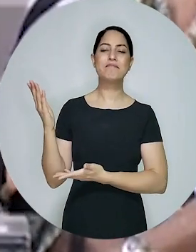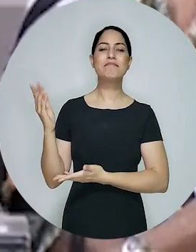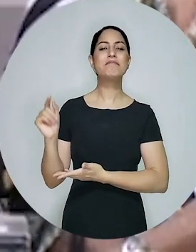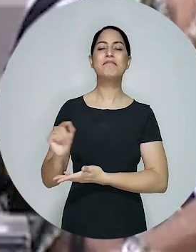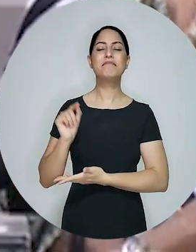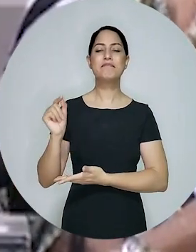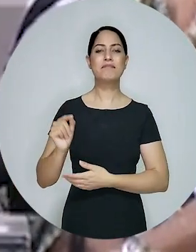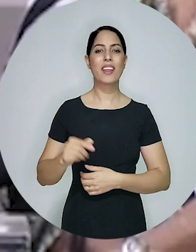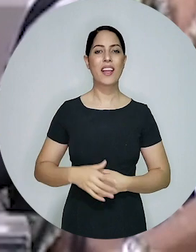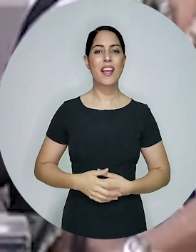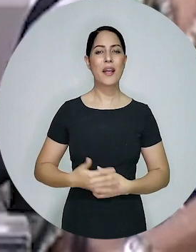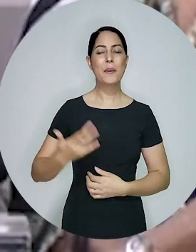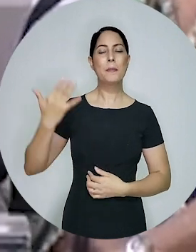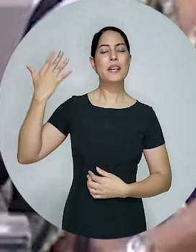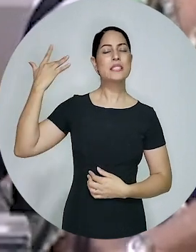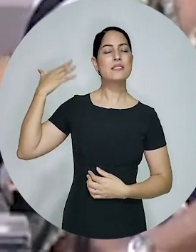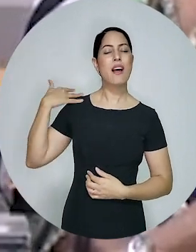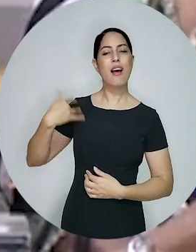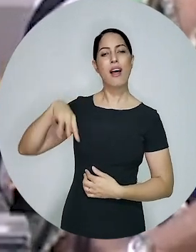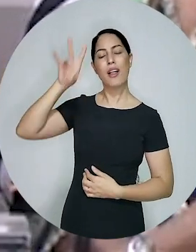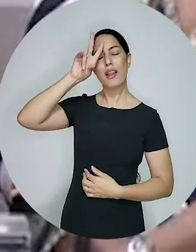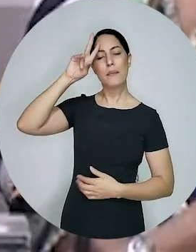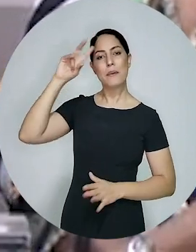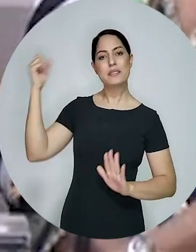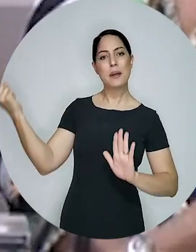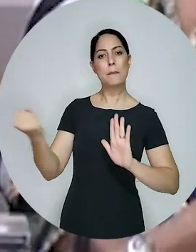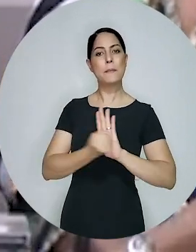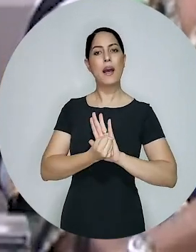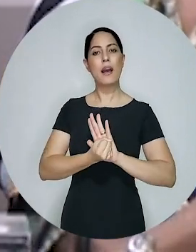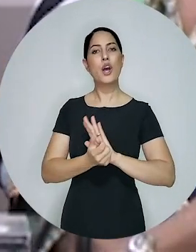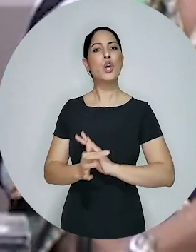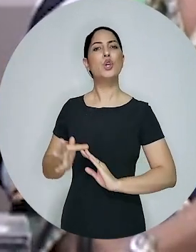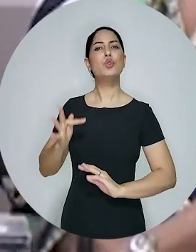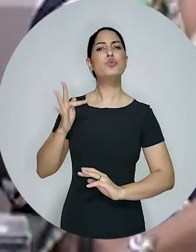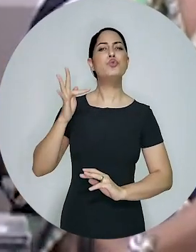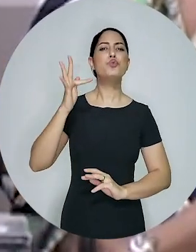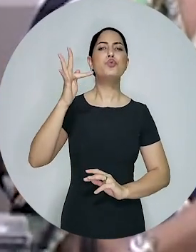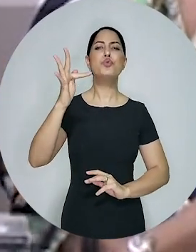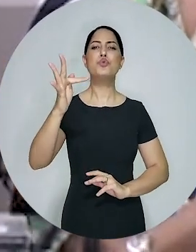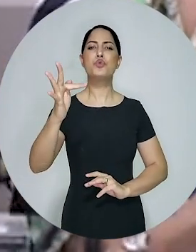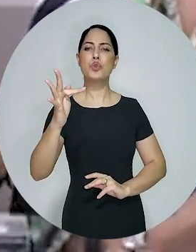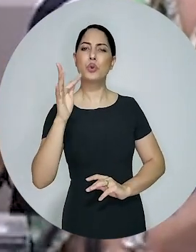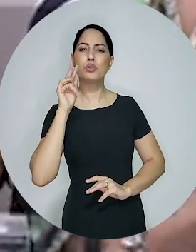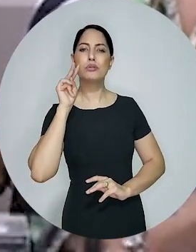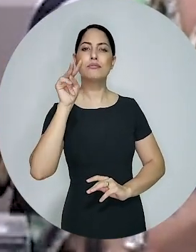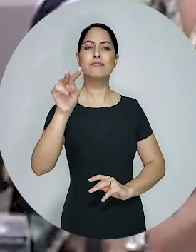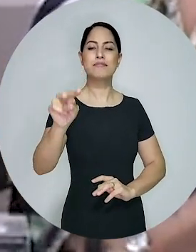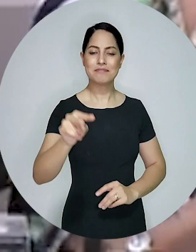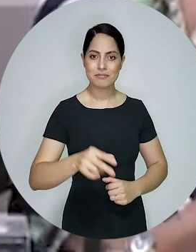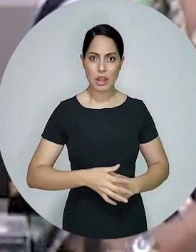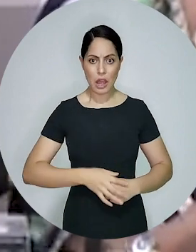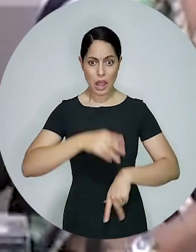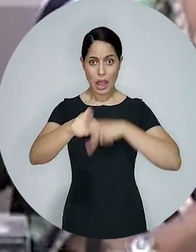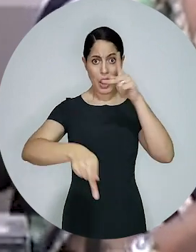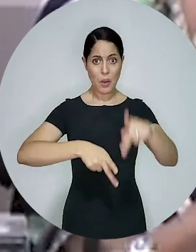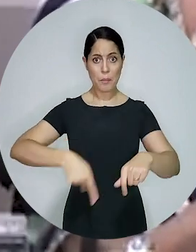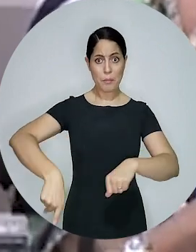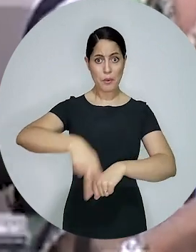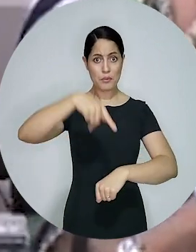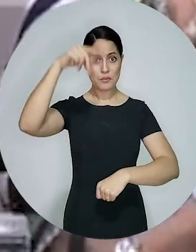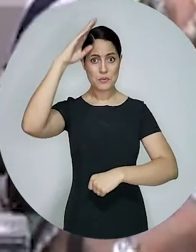do passado que projeta o nosso futuro. Ele é a afirmação para o nosso